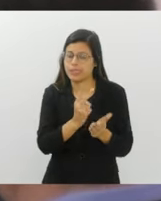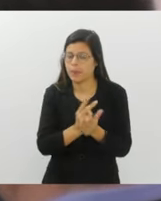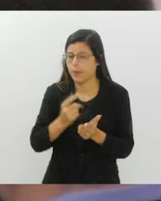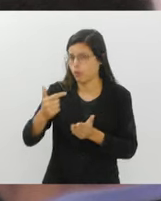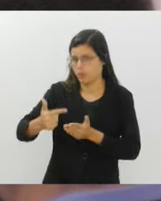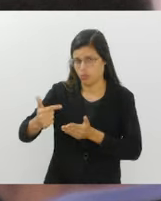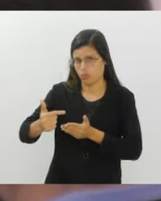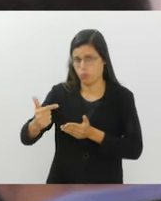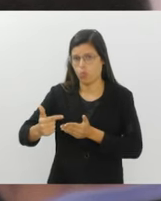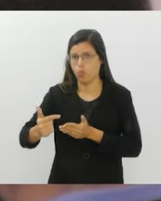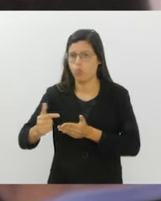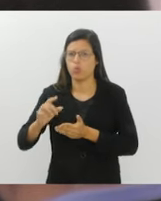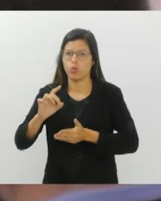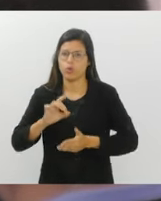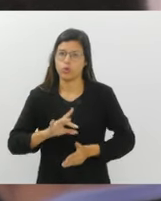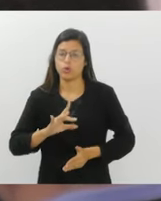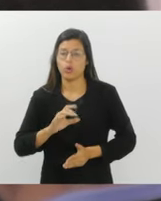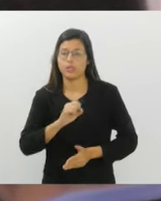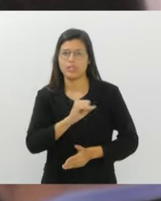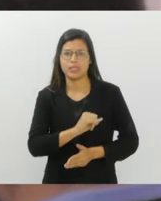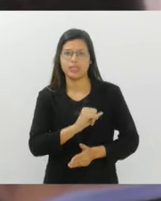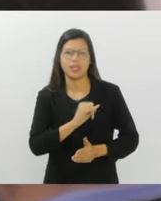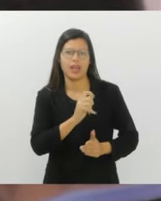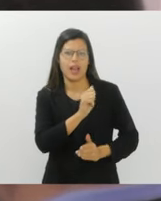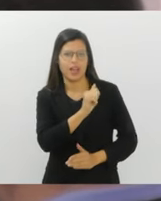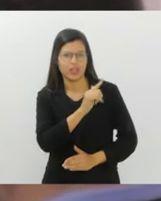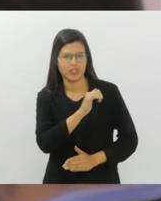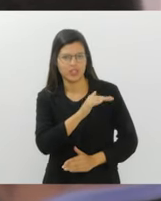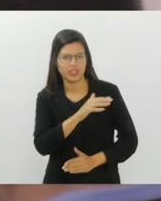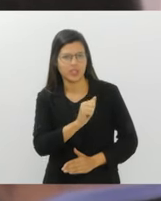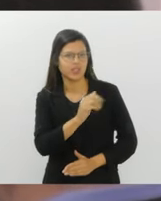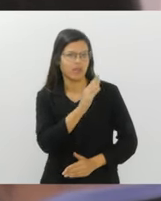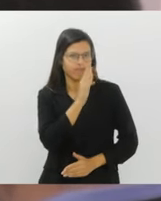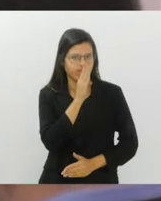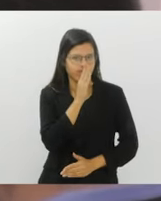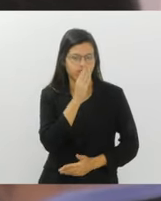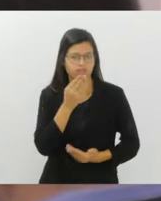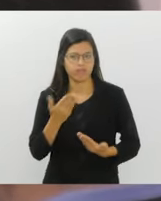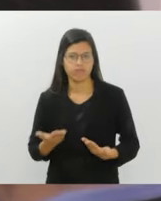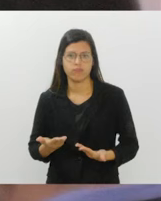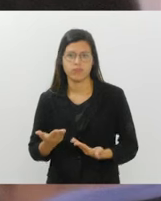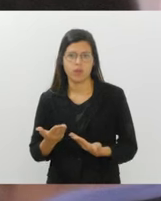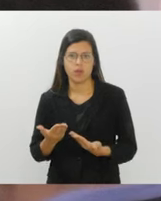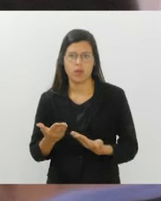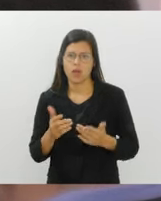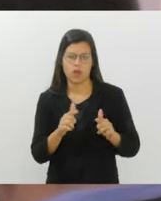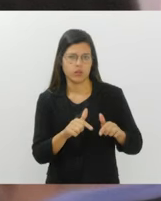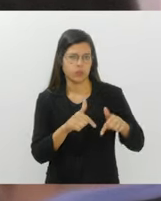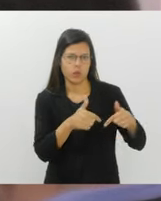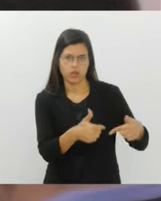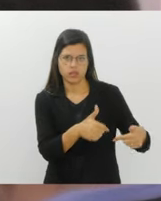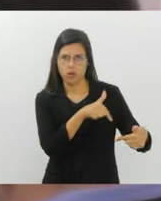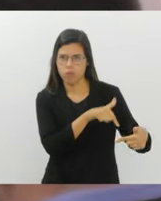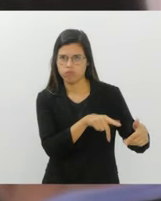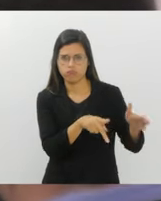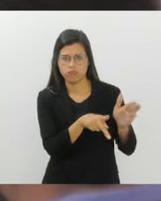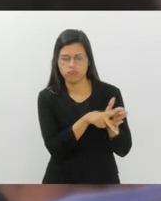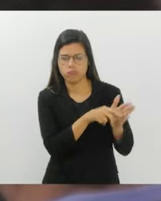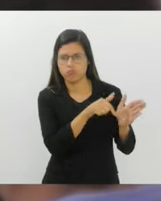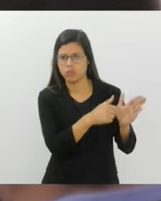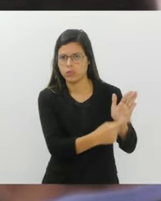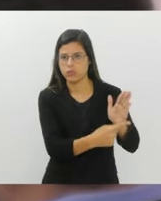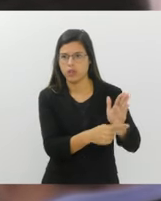casos de omissão da agência reguladora ou, então, alguma atuação da agência reguladora que